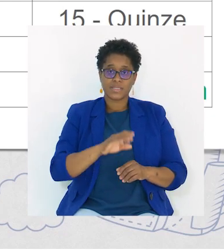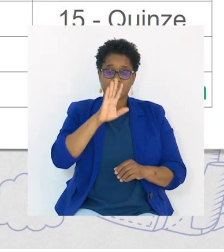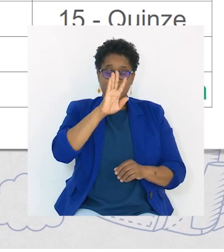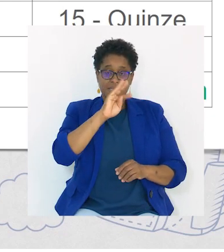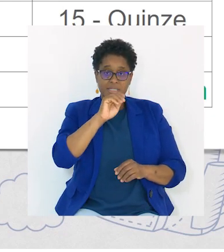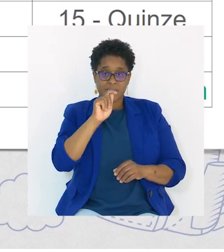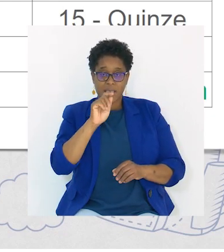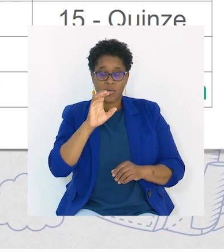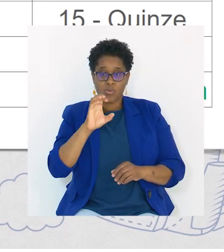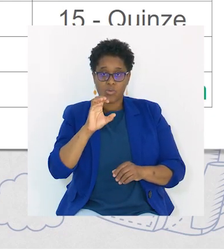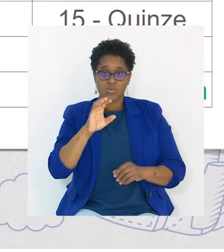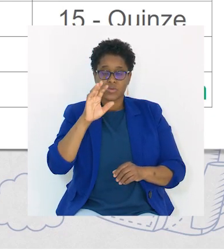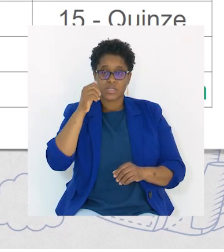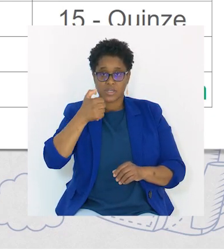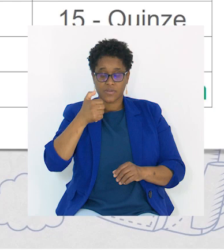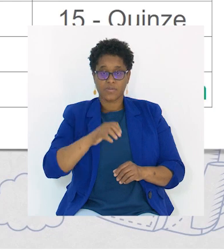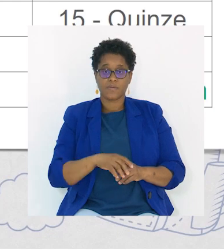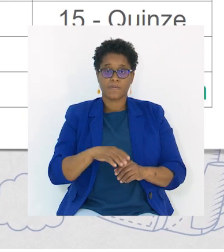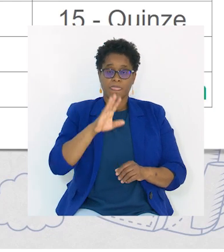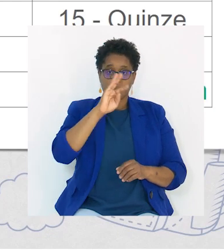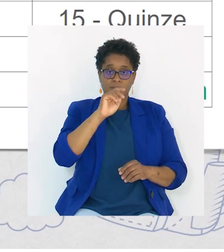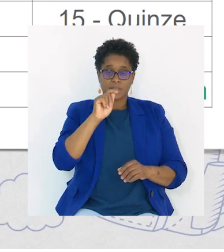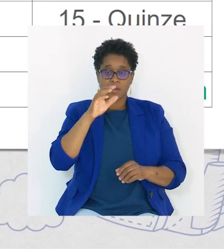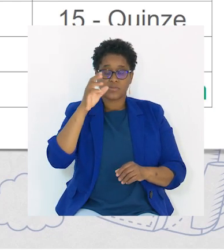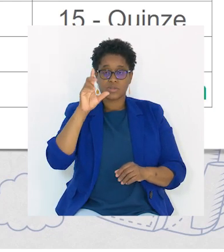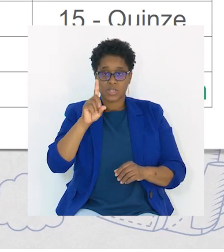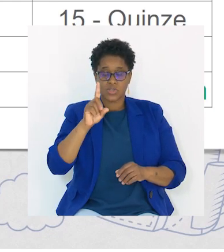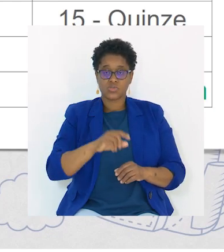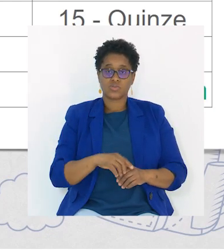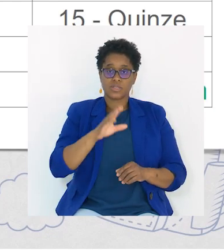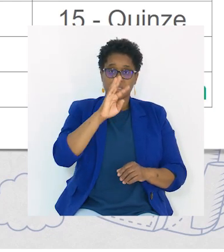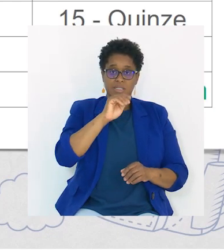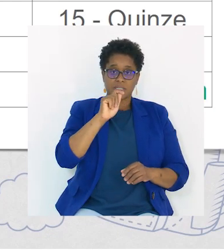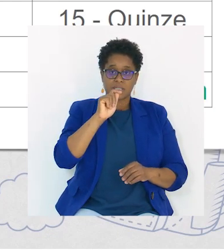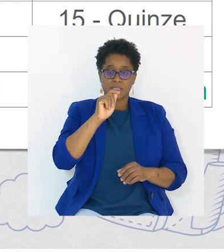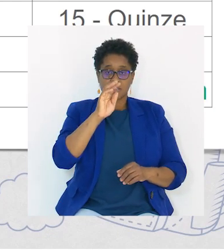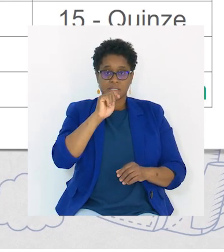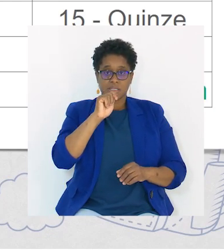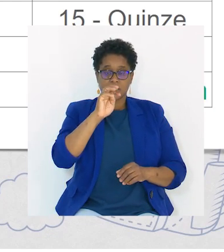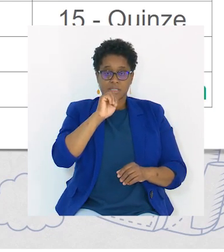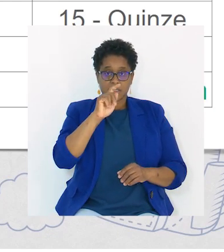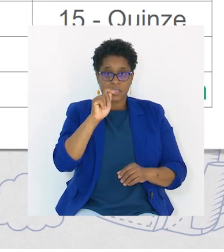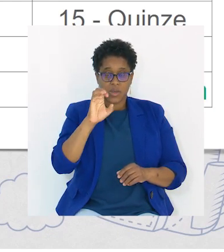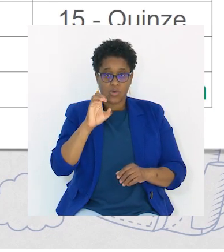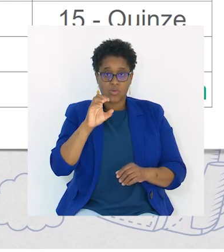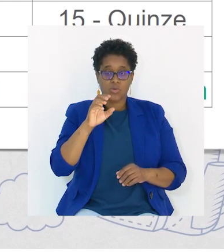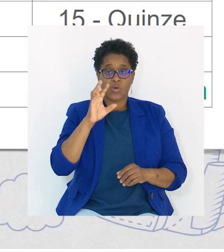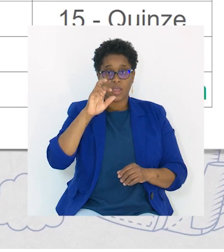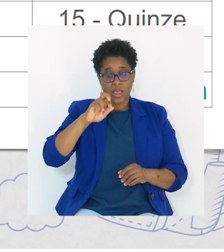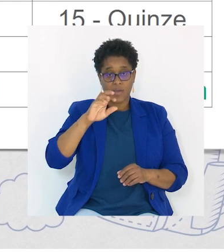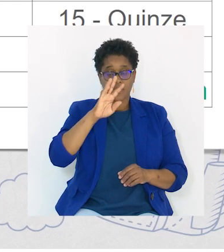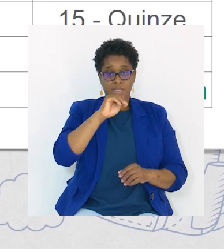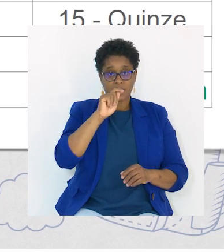V, século VI, século VIII, século IX, E a